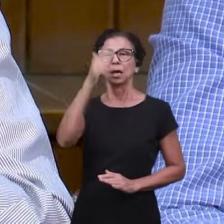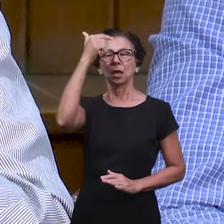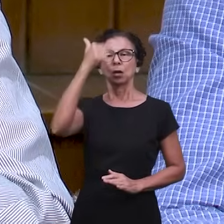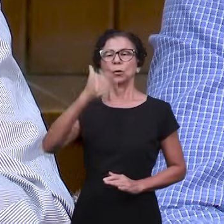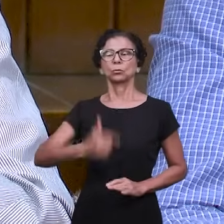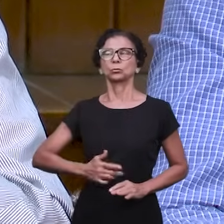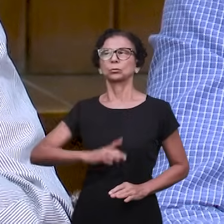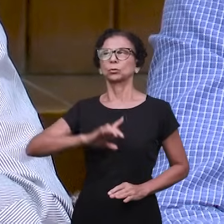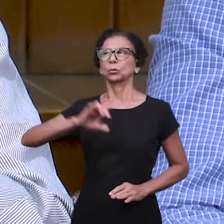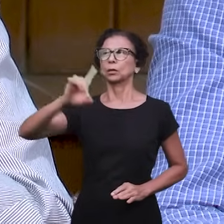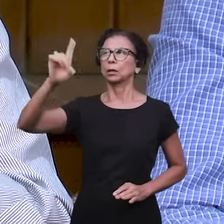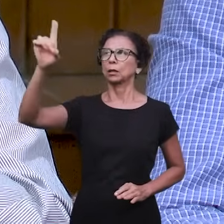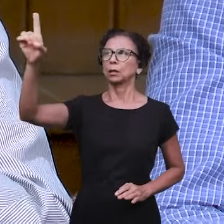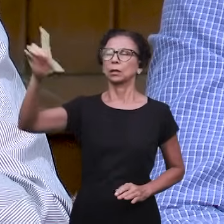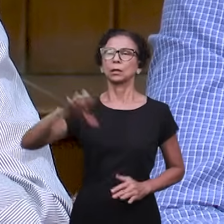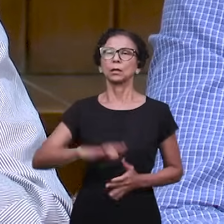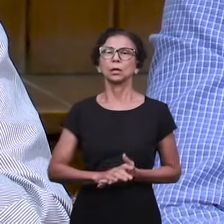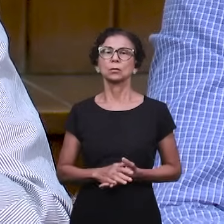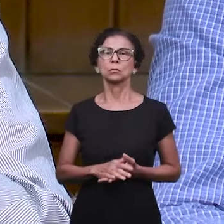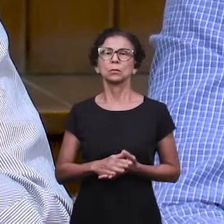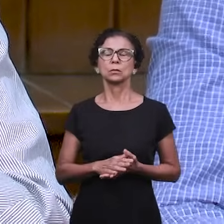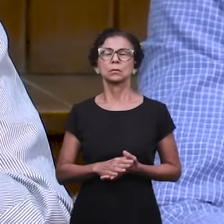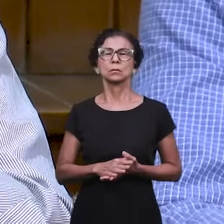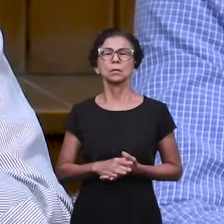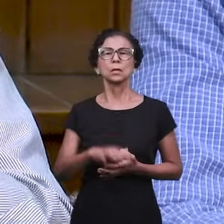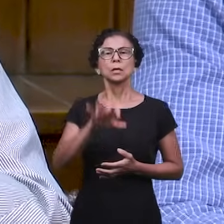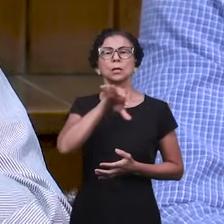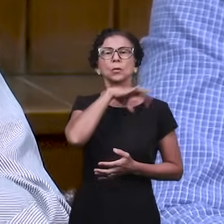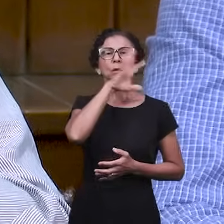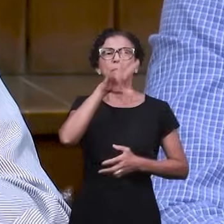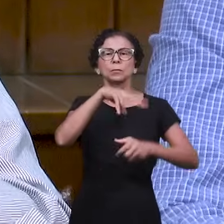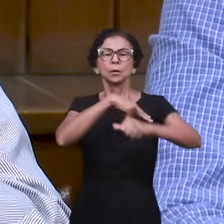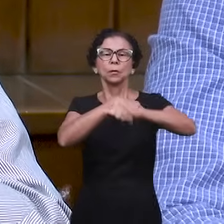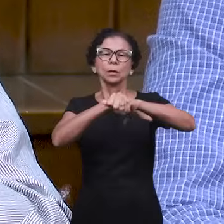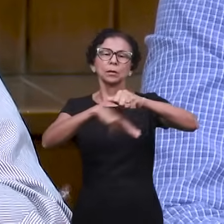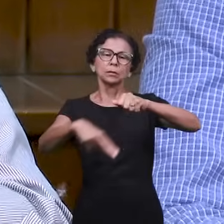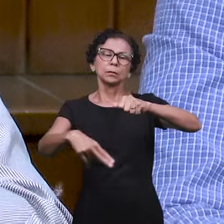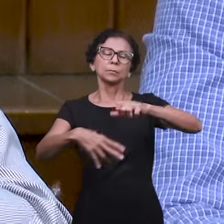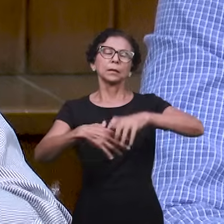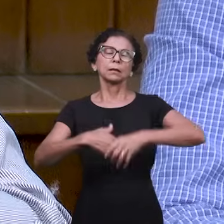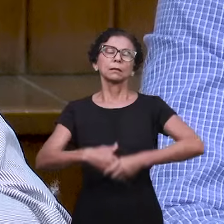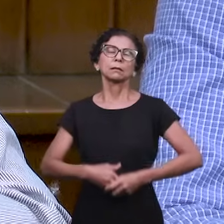dos holocaustos, que é o que se chama a